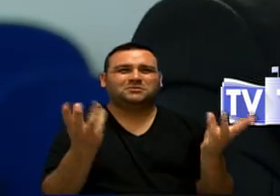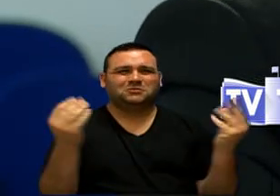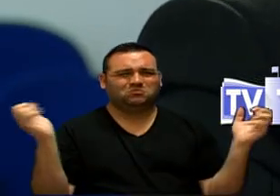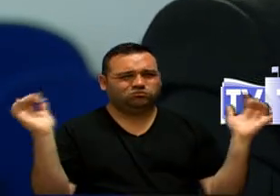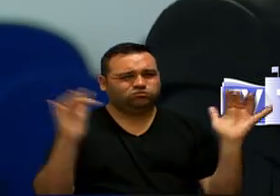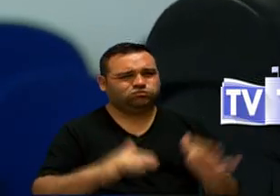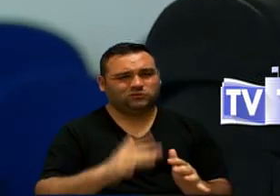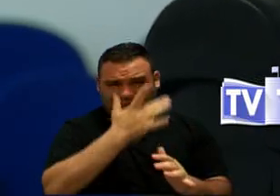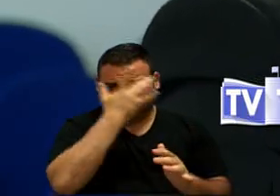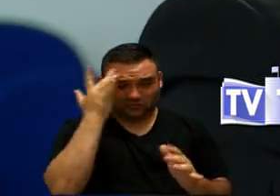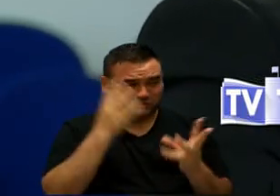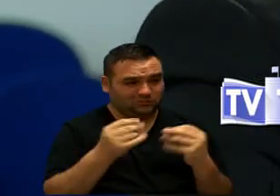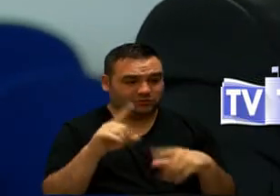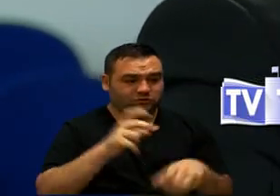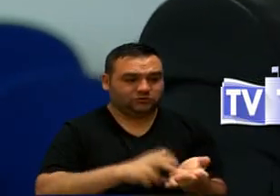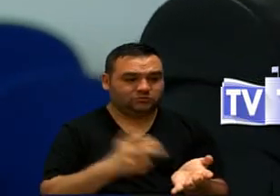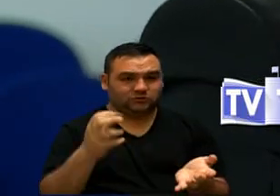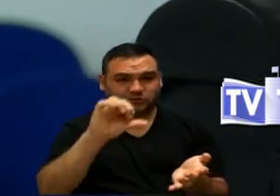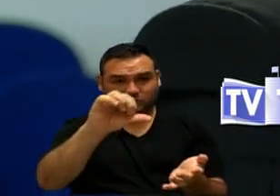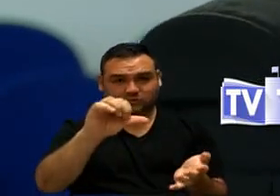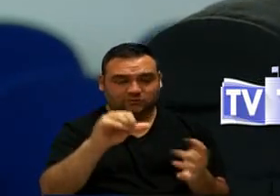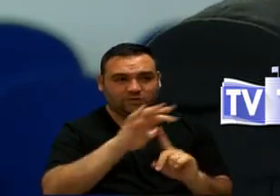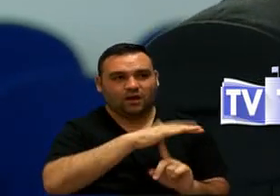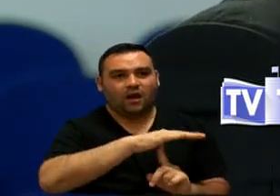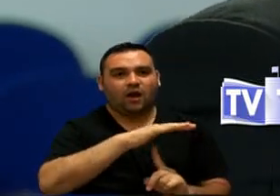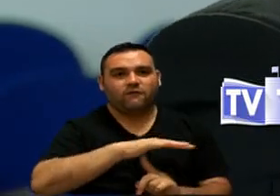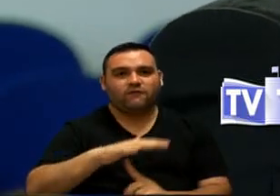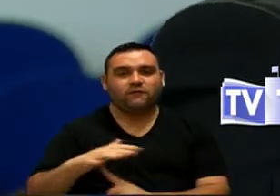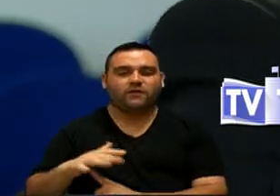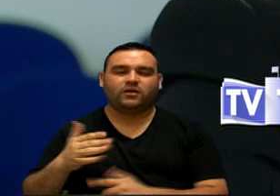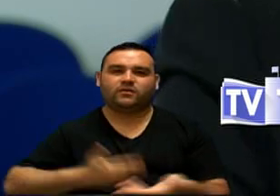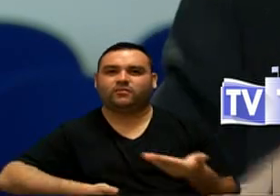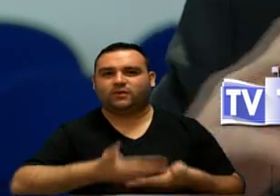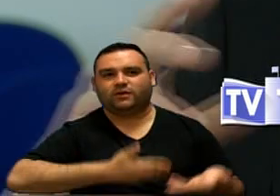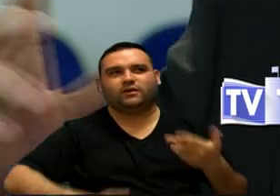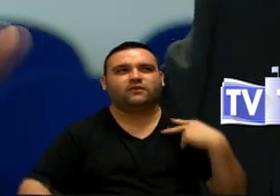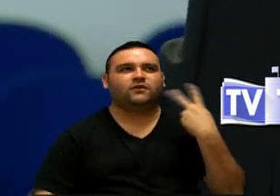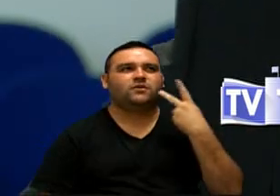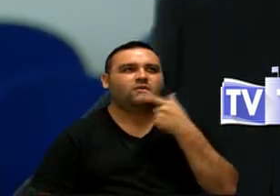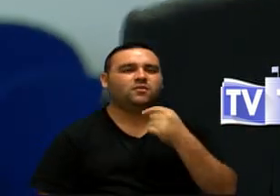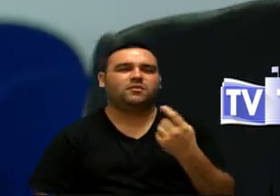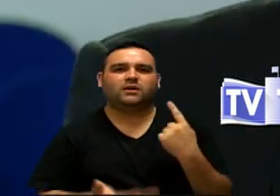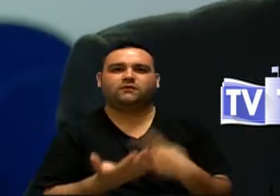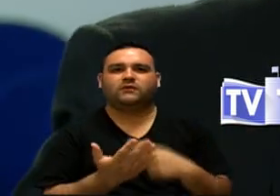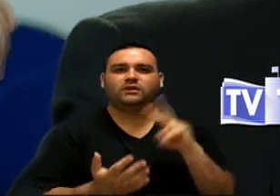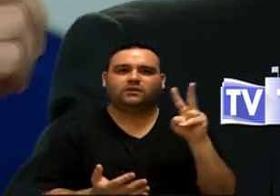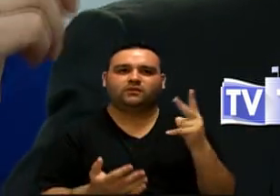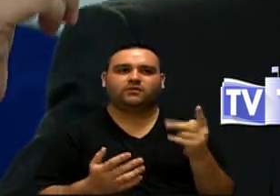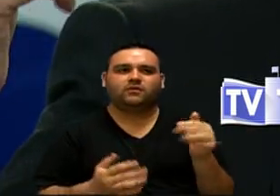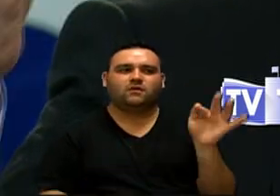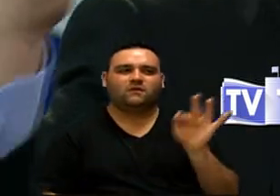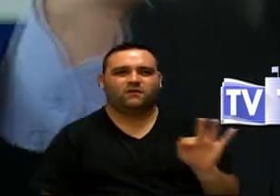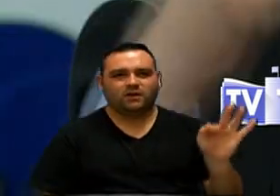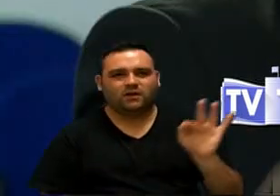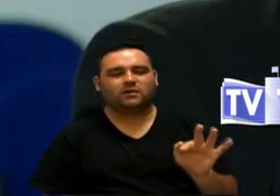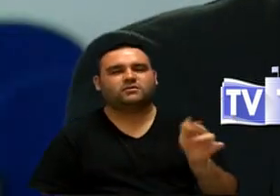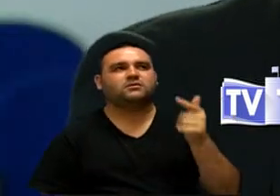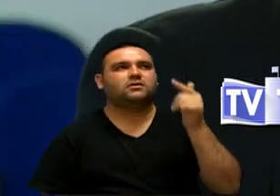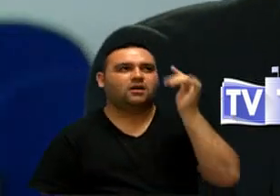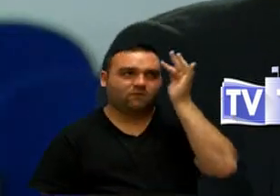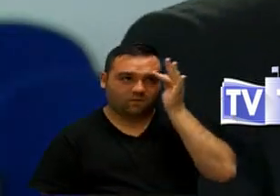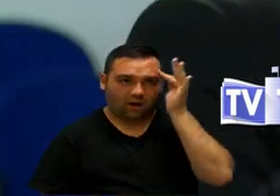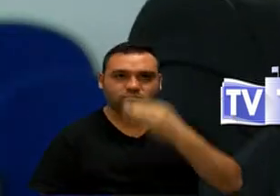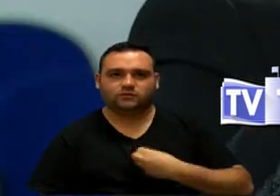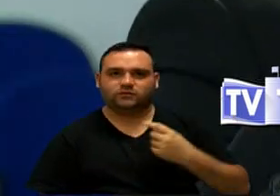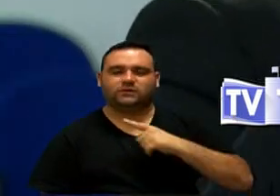superlotou esse plenário, às 9 horas da manhã, sobre a Feira da Barganha. O vereador Vitão e o vereador França e o vereador Fausto